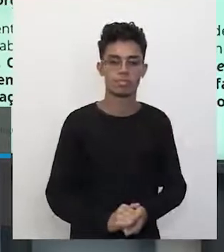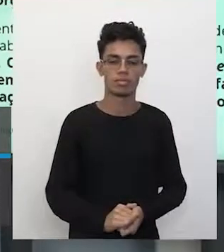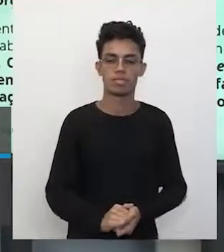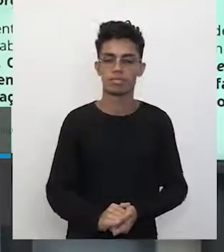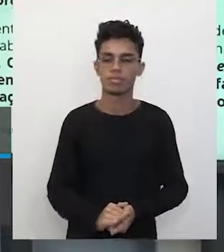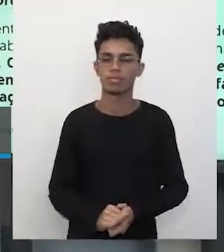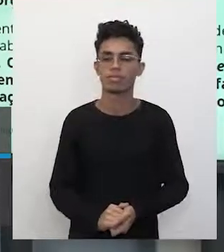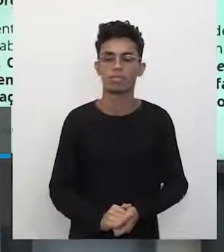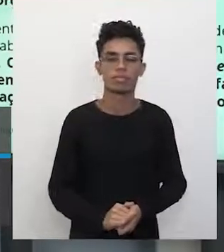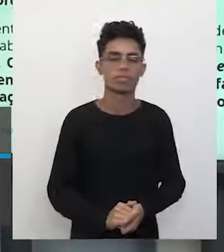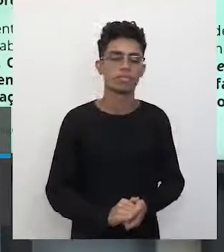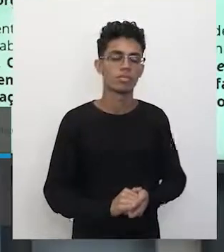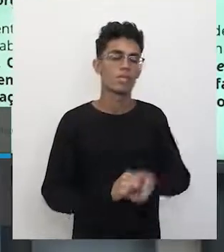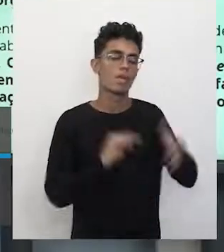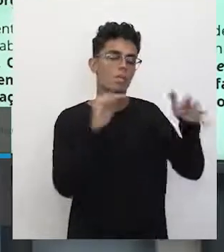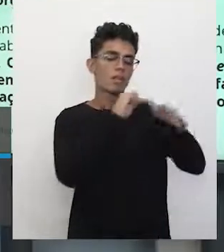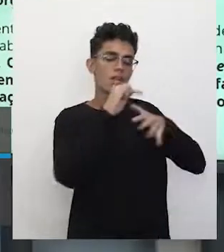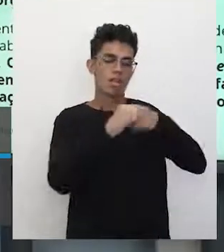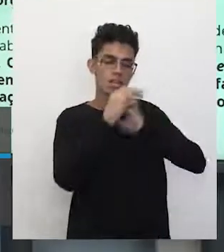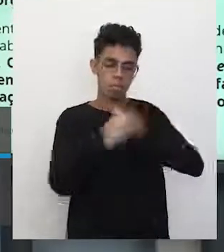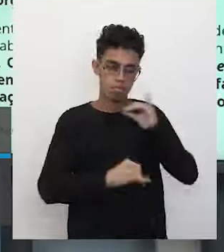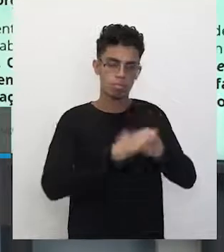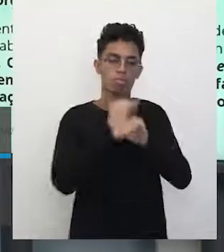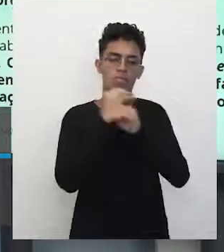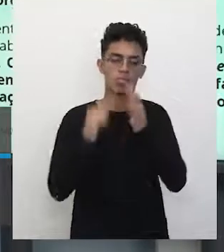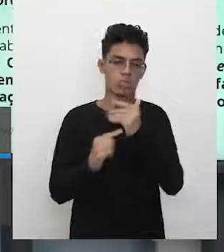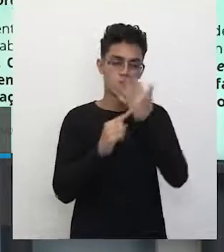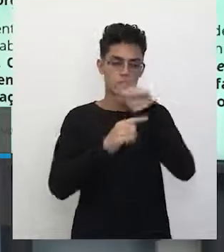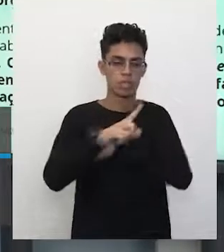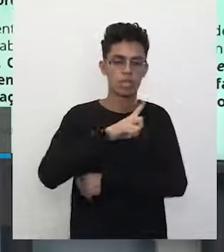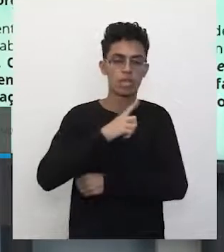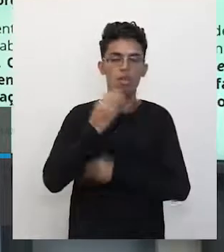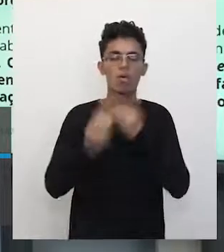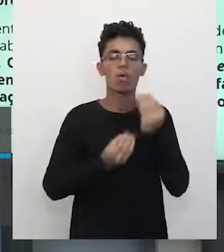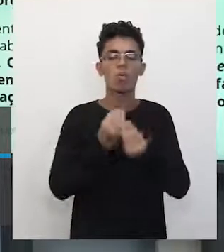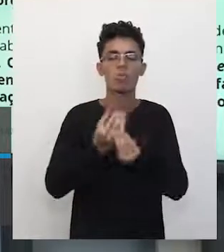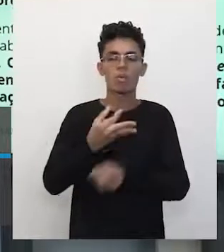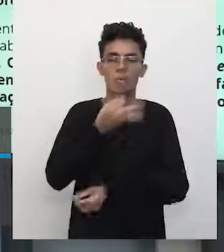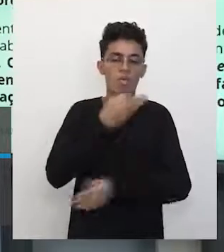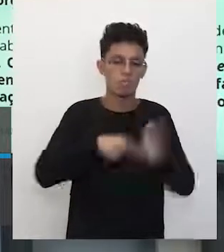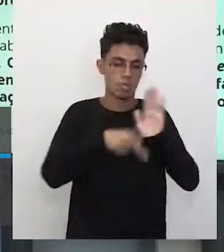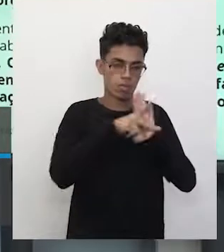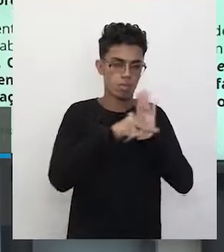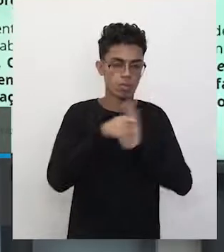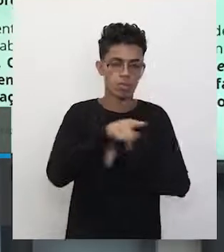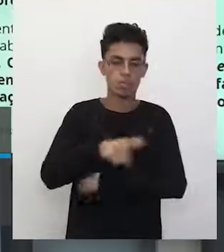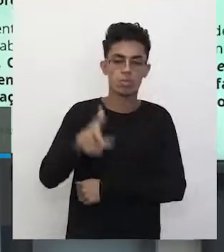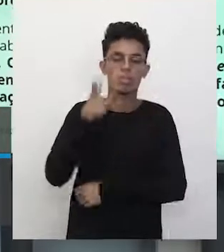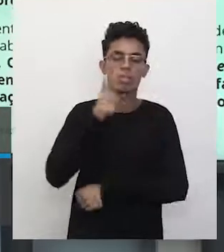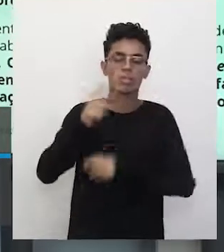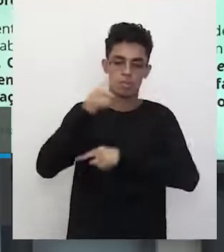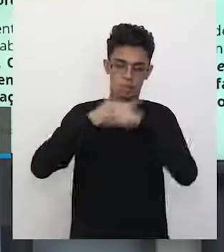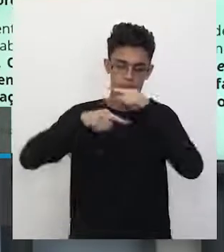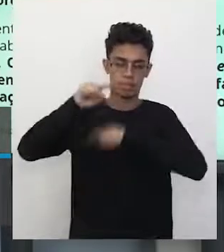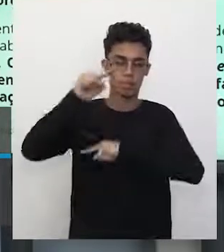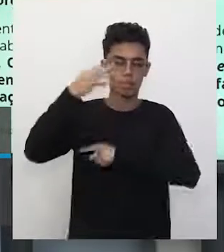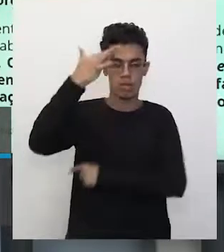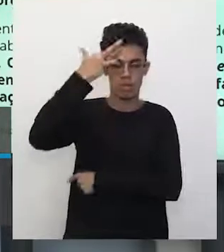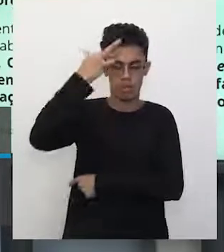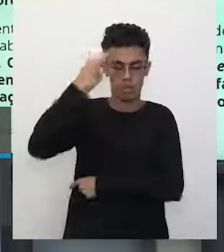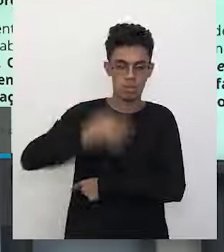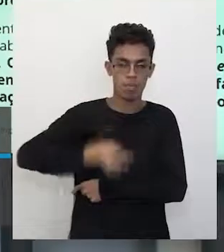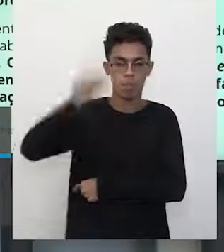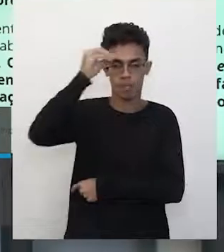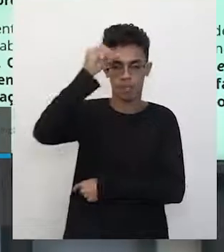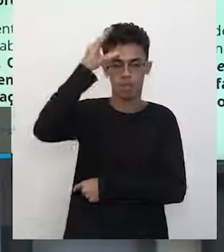esse cyberespaço, como é que nós podemos construir esse olhar crítico e o que vai ajudar a gente a entender quais